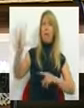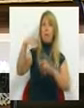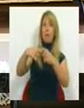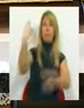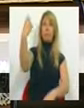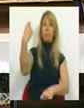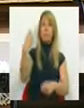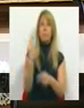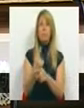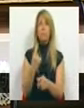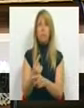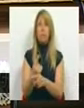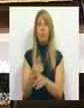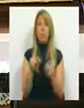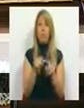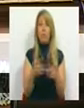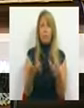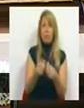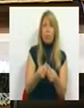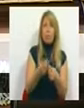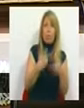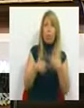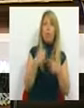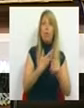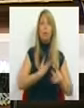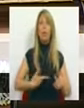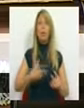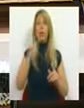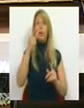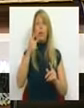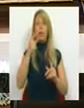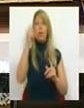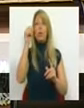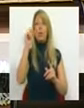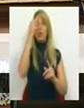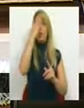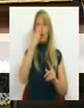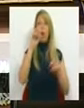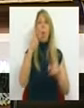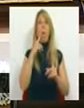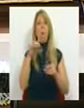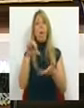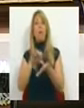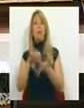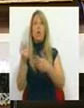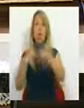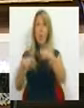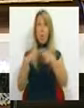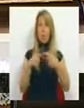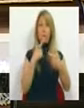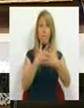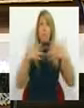no mesmo bairro com lojas históricas, impedindo, por exemplo, que novos estabelecimentos comerciais de larga escala convivam no mesmo bairro